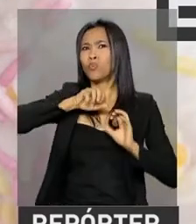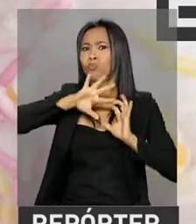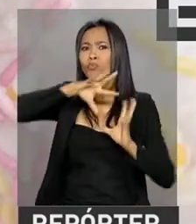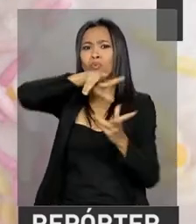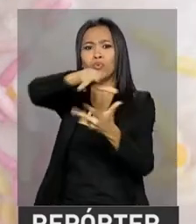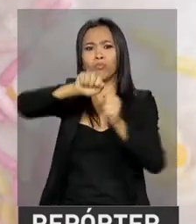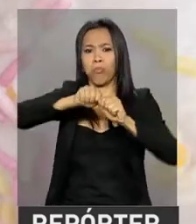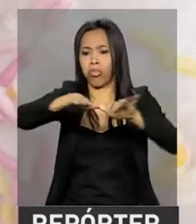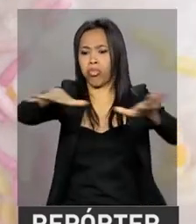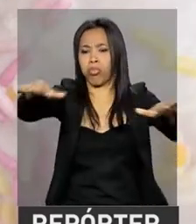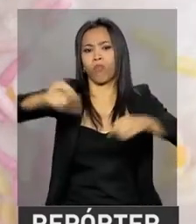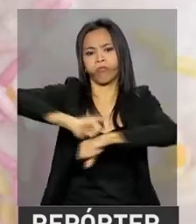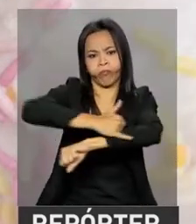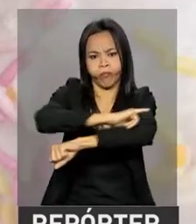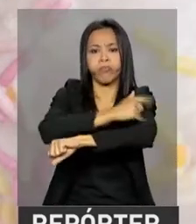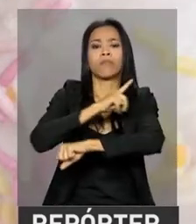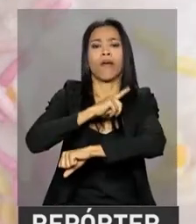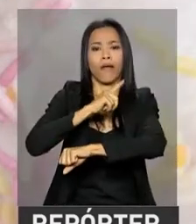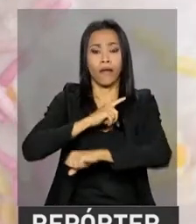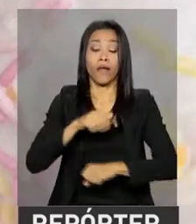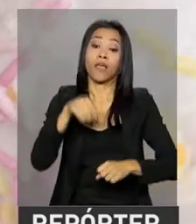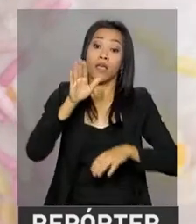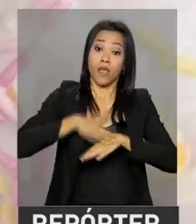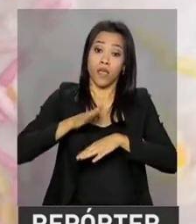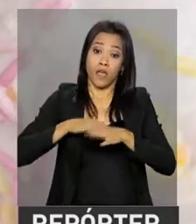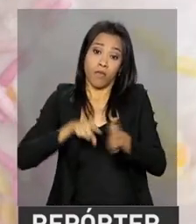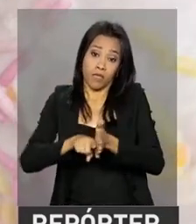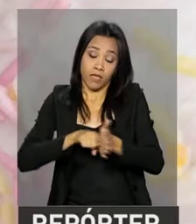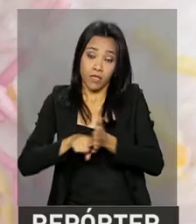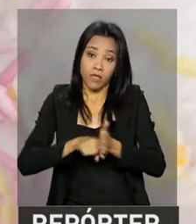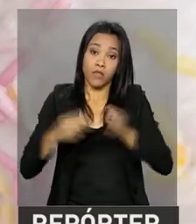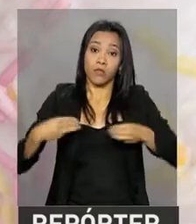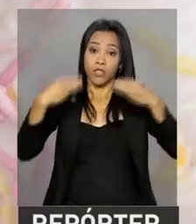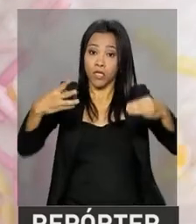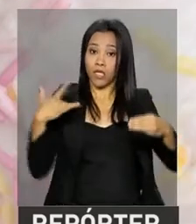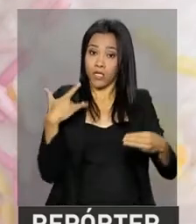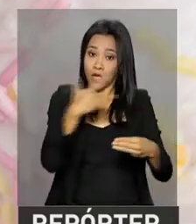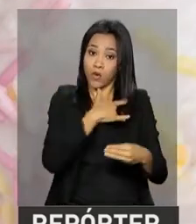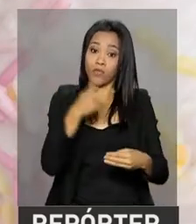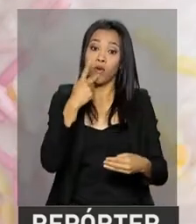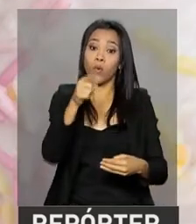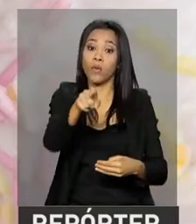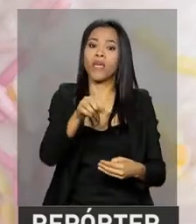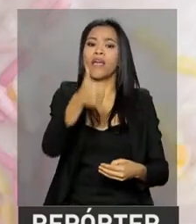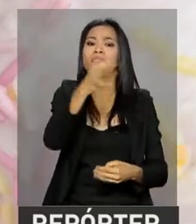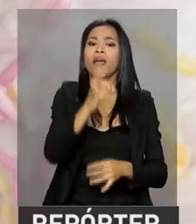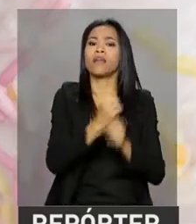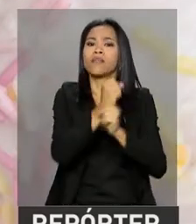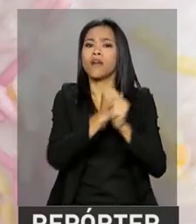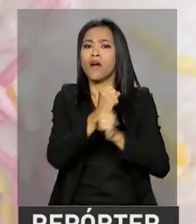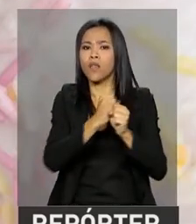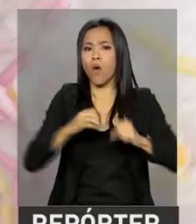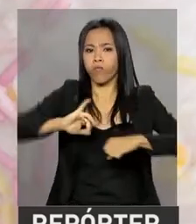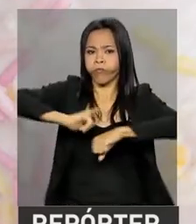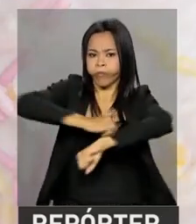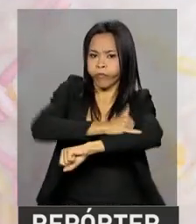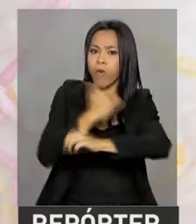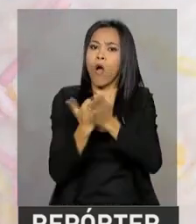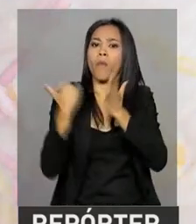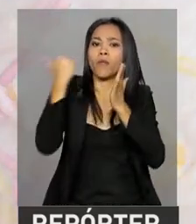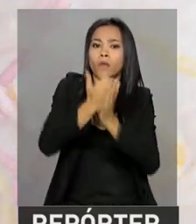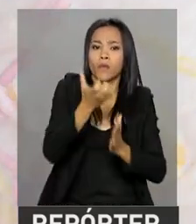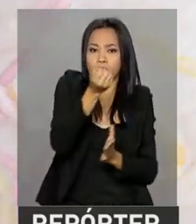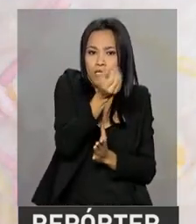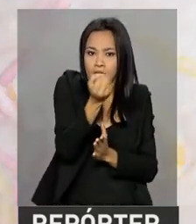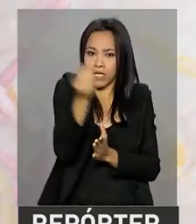No Brasil, segundo dados do Ministério da Saúde, nos últimos 10 anos a obesidade aumentou em 60%, passando